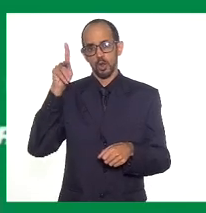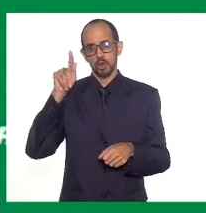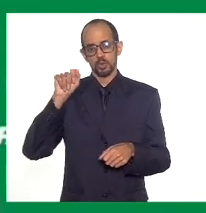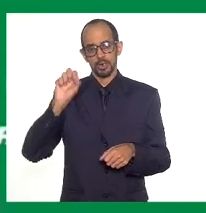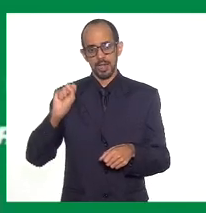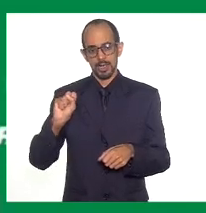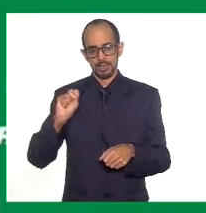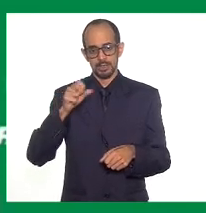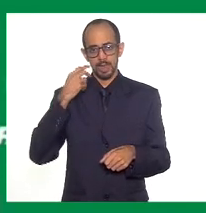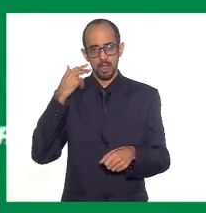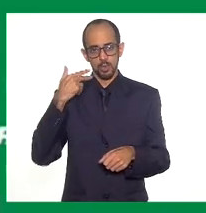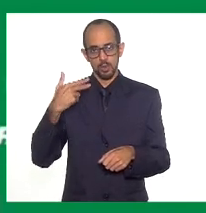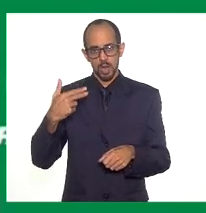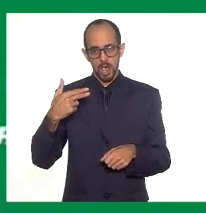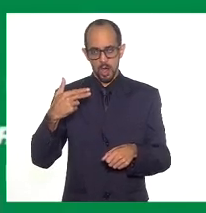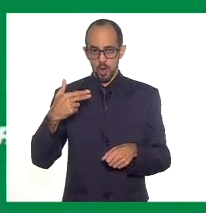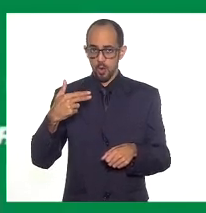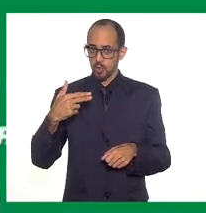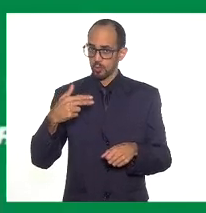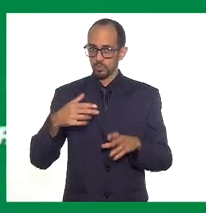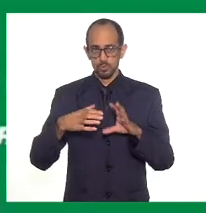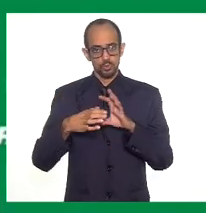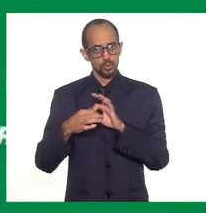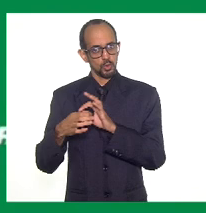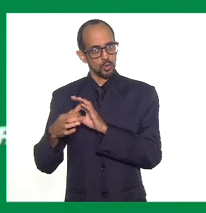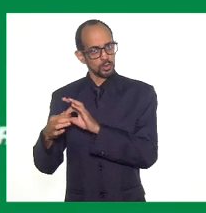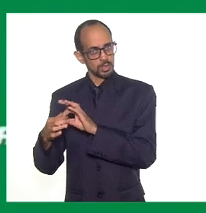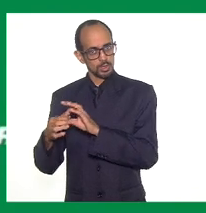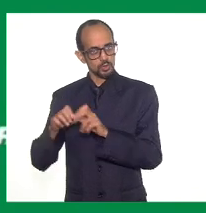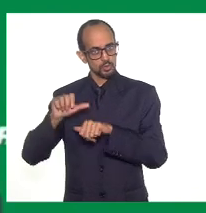cenário, no cenário de transição energética